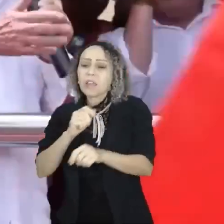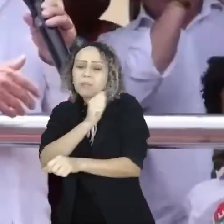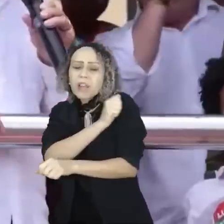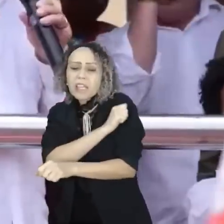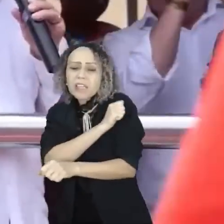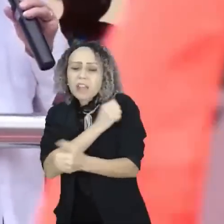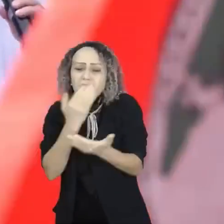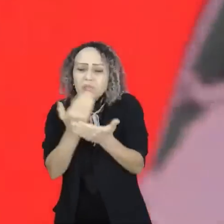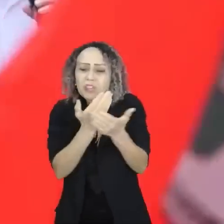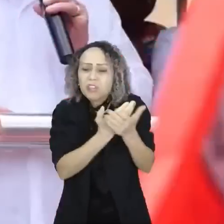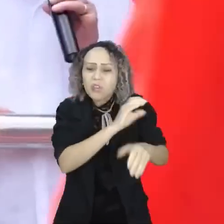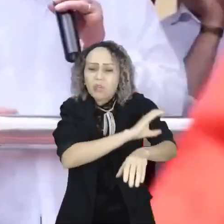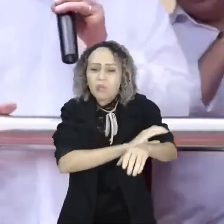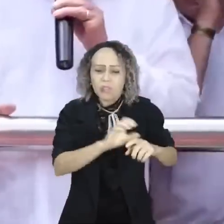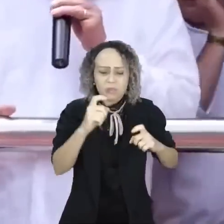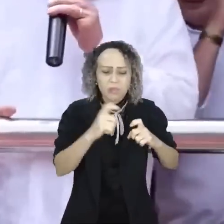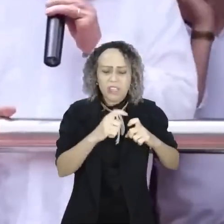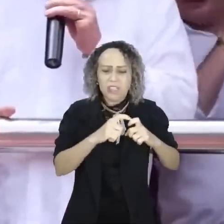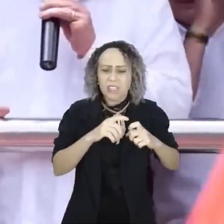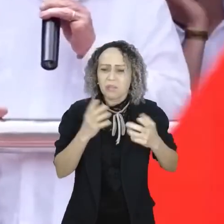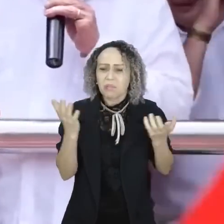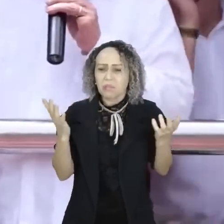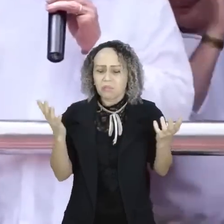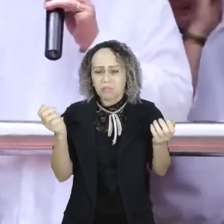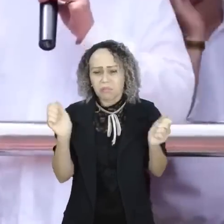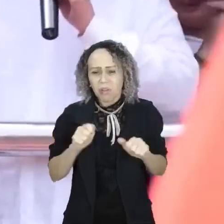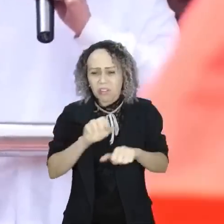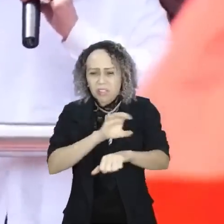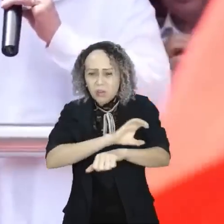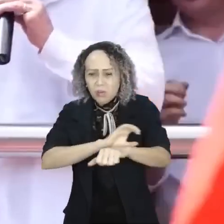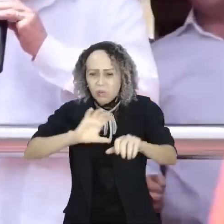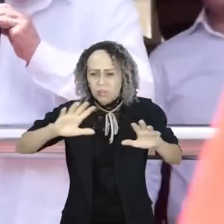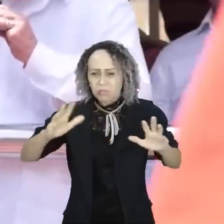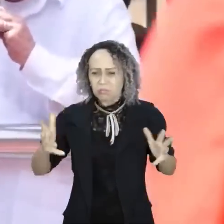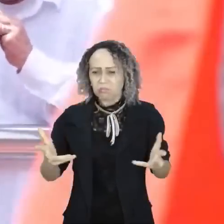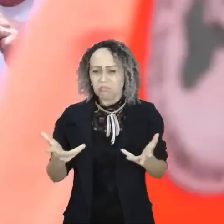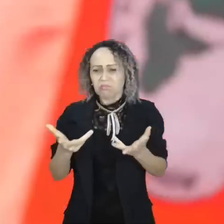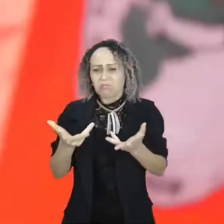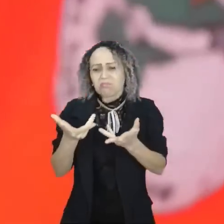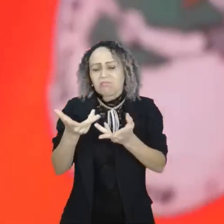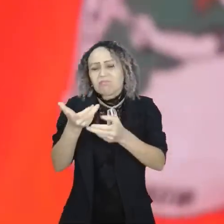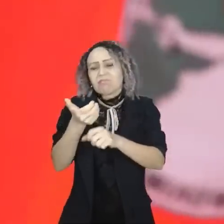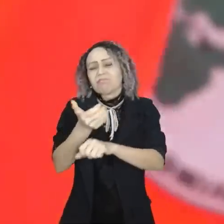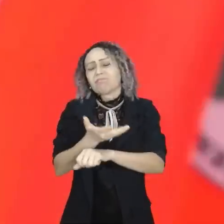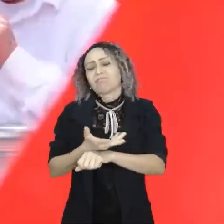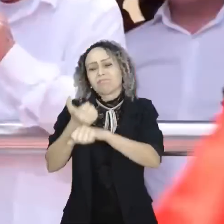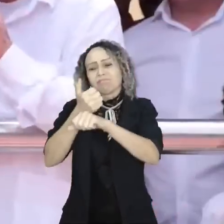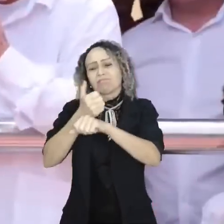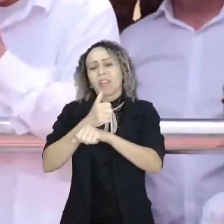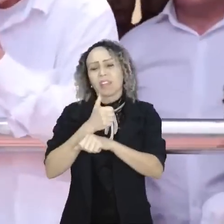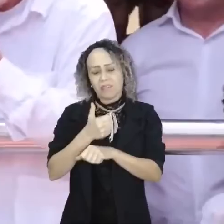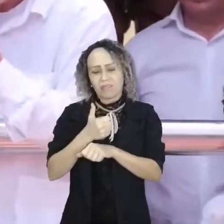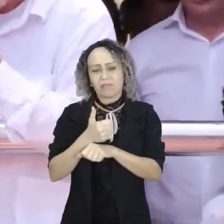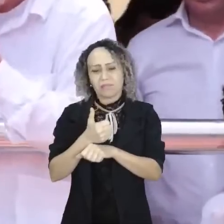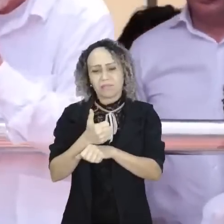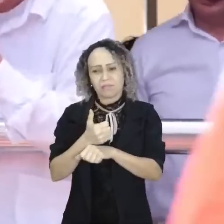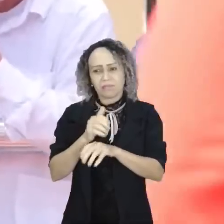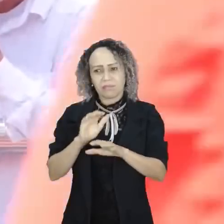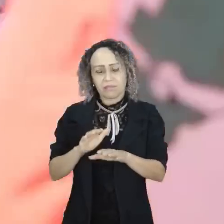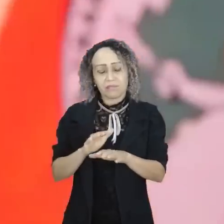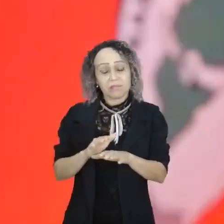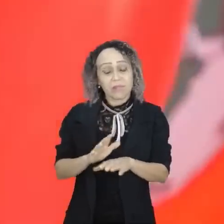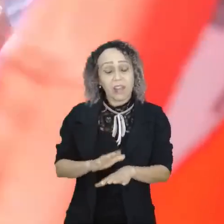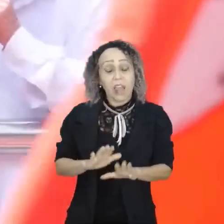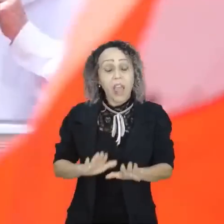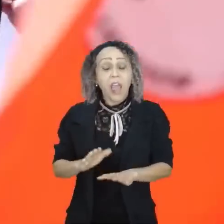possa aperfeiçoar ele vai vir amanhã prometer fazer o que ele já poderia